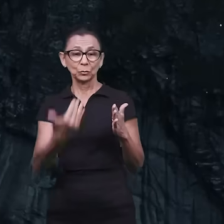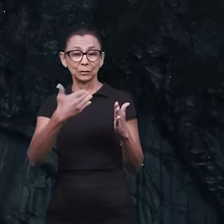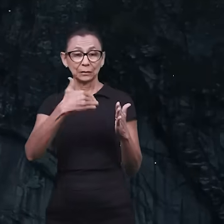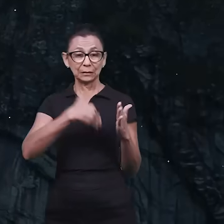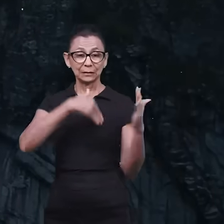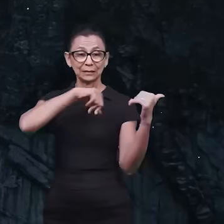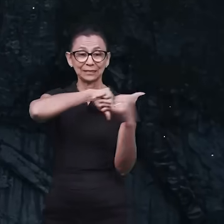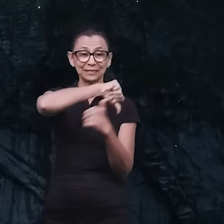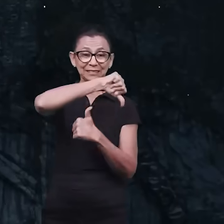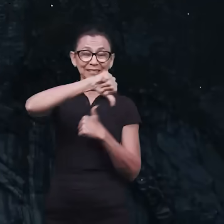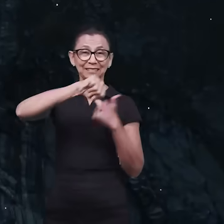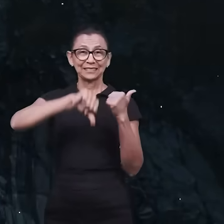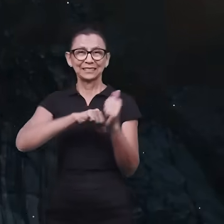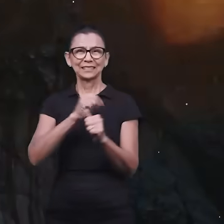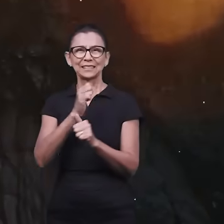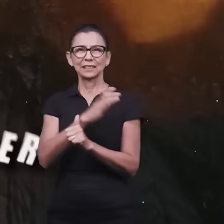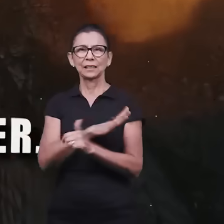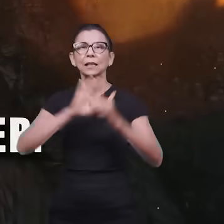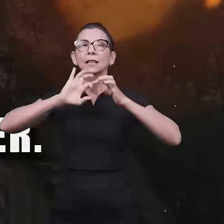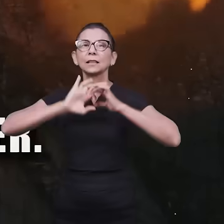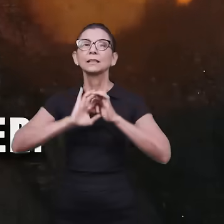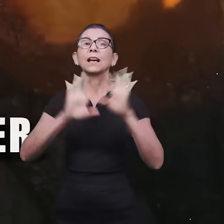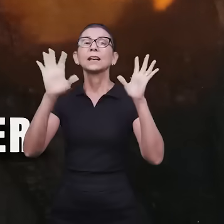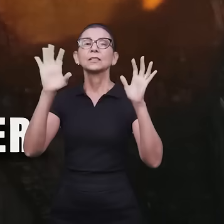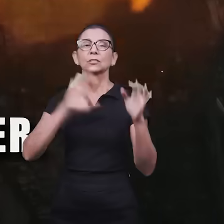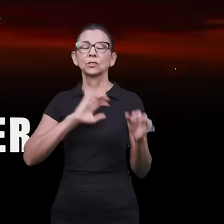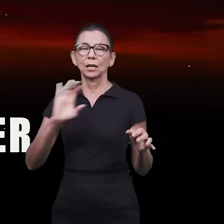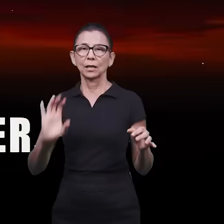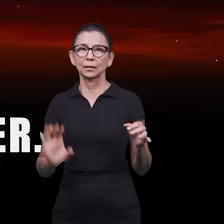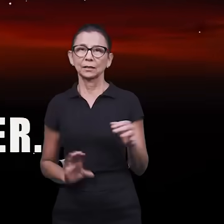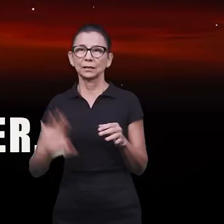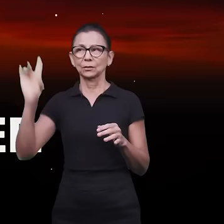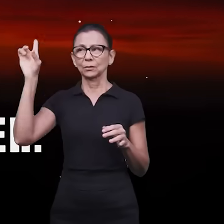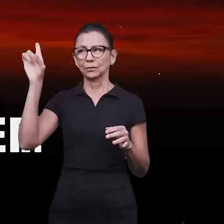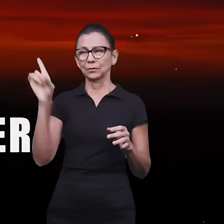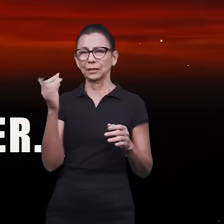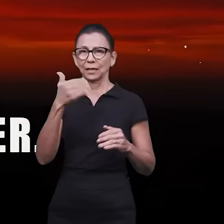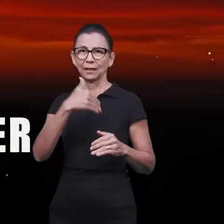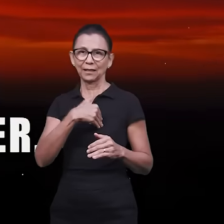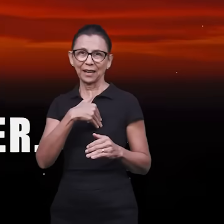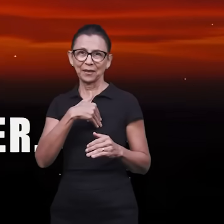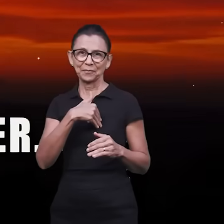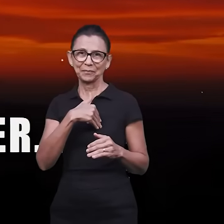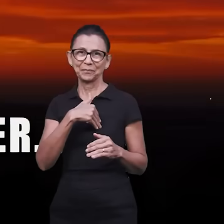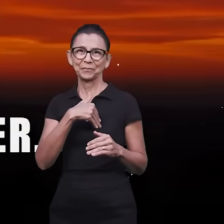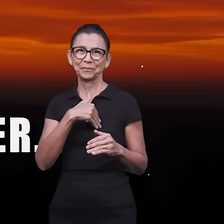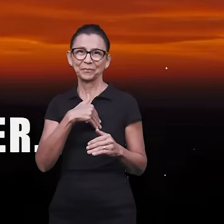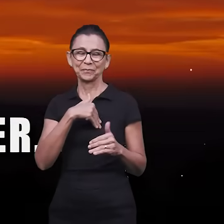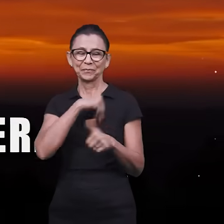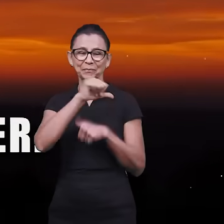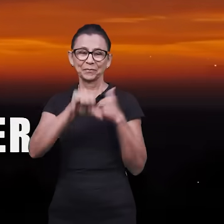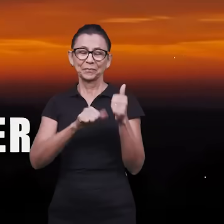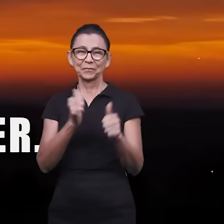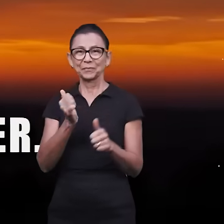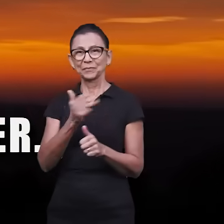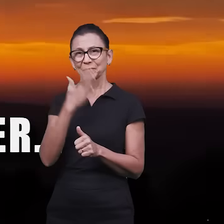nascer. Abre o coração e deixa Cristo entrar e o sol em